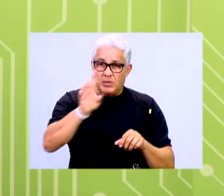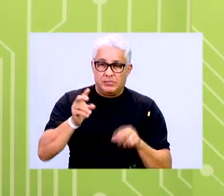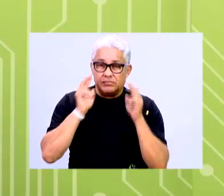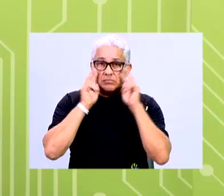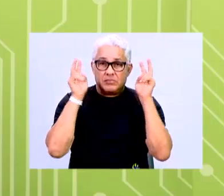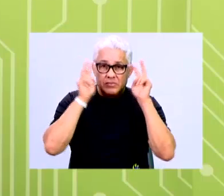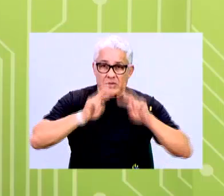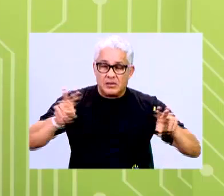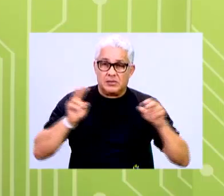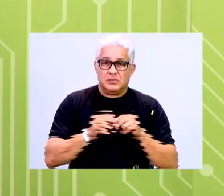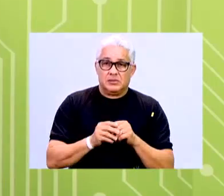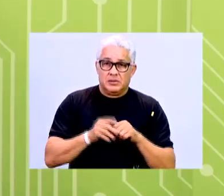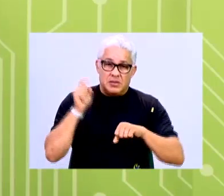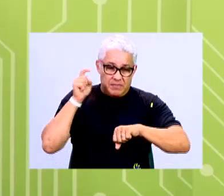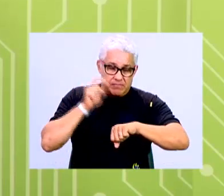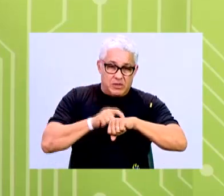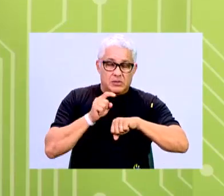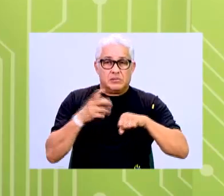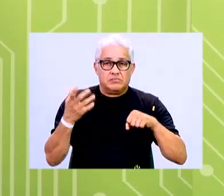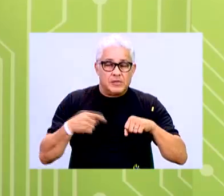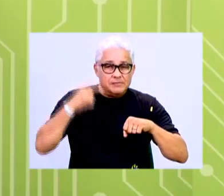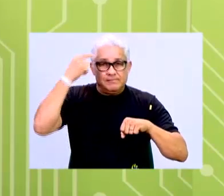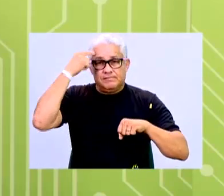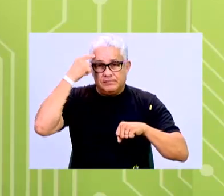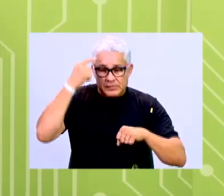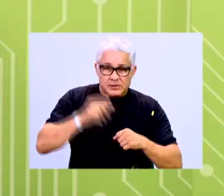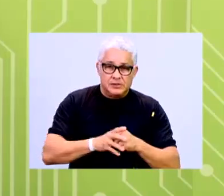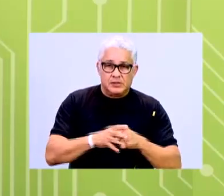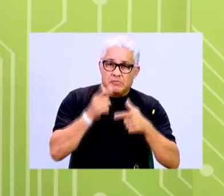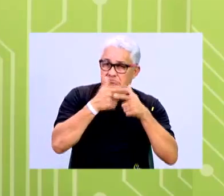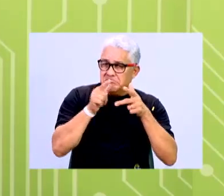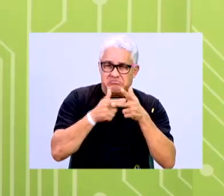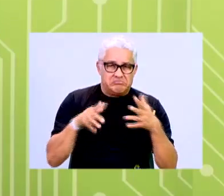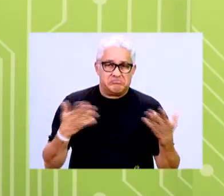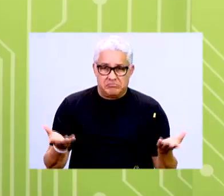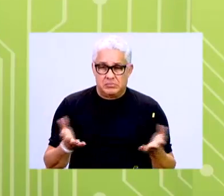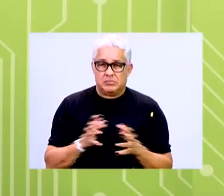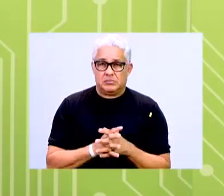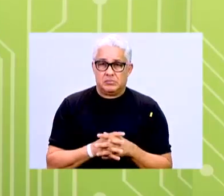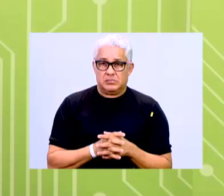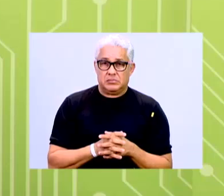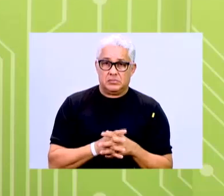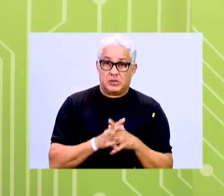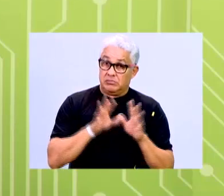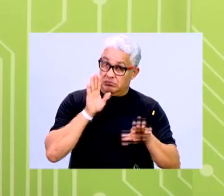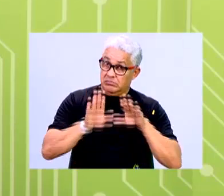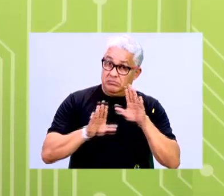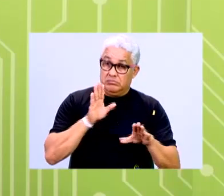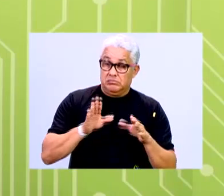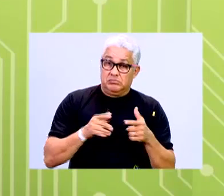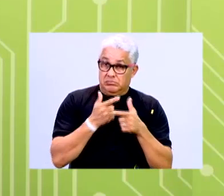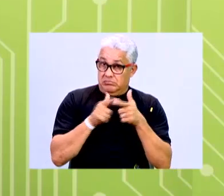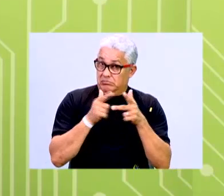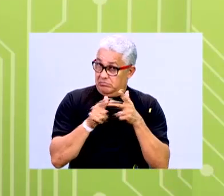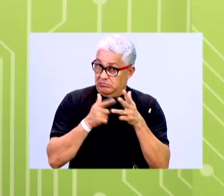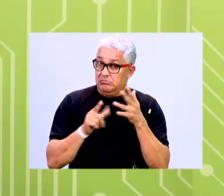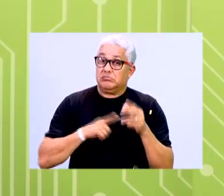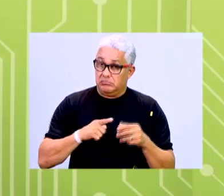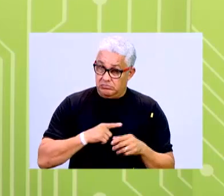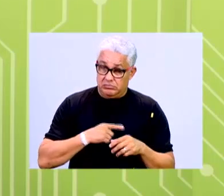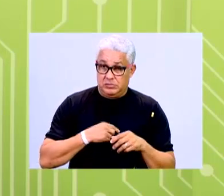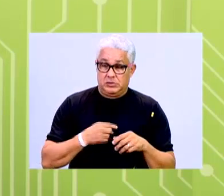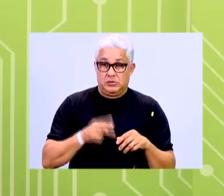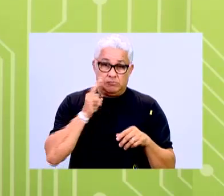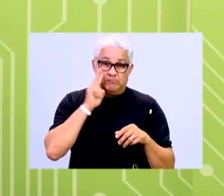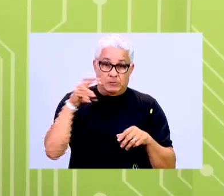momento que nós estamos vendo determinada situação ou determinado problema. Então, dependendo da situação em que estamos, no momento que estamos